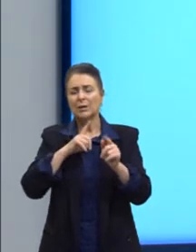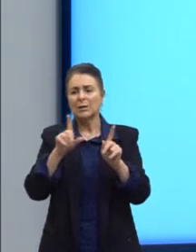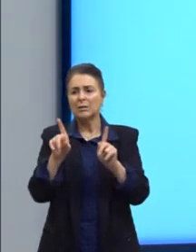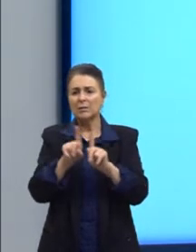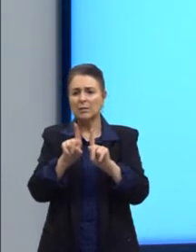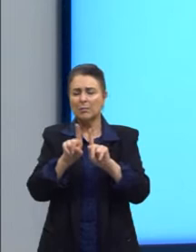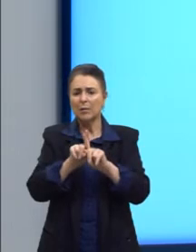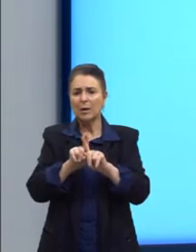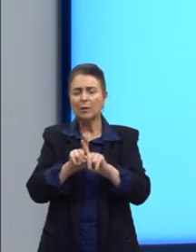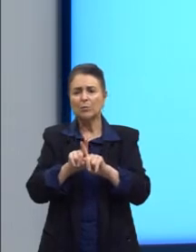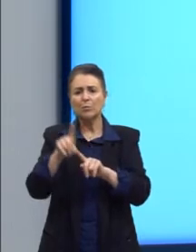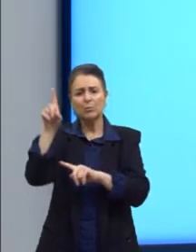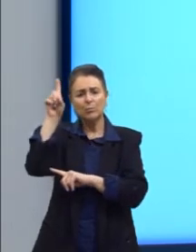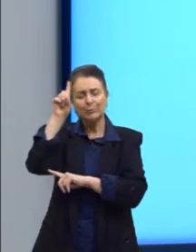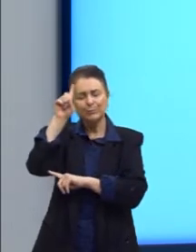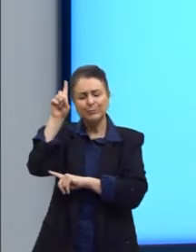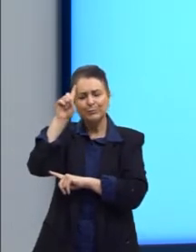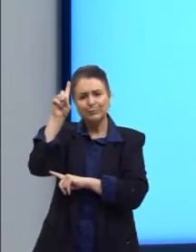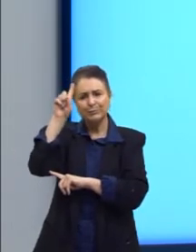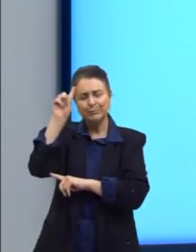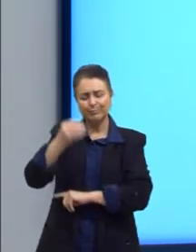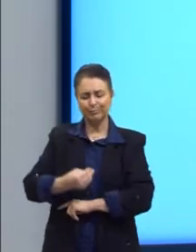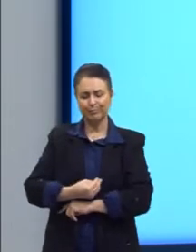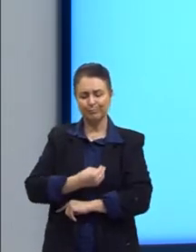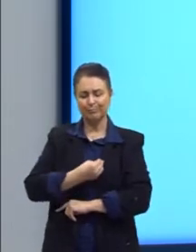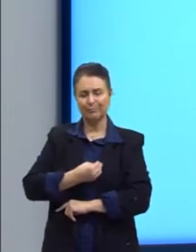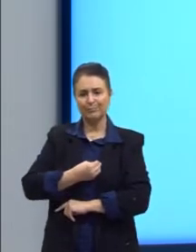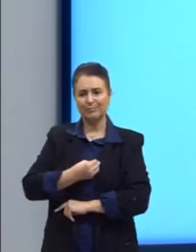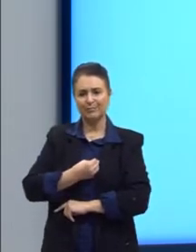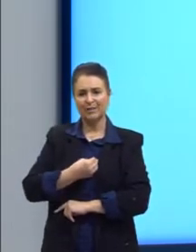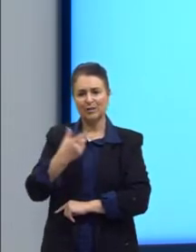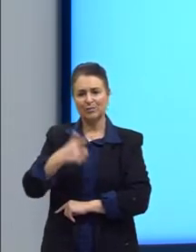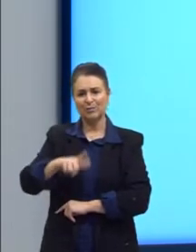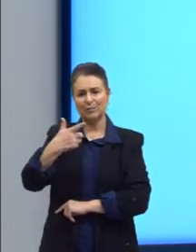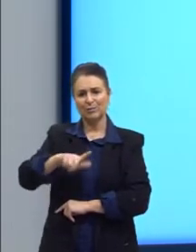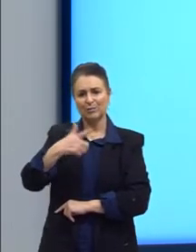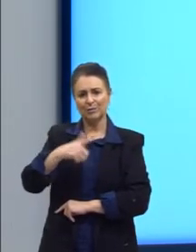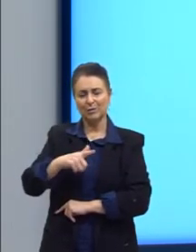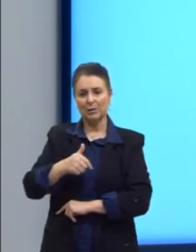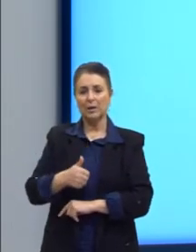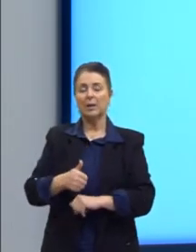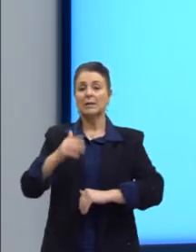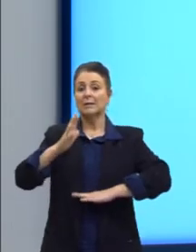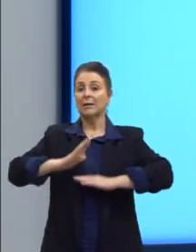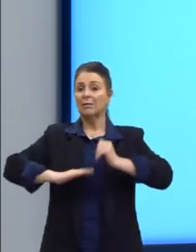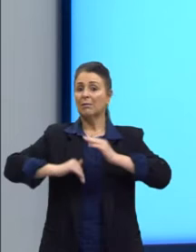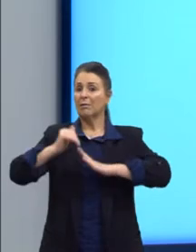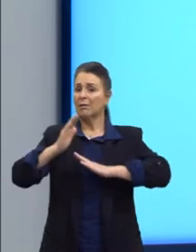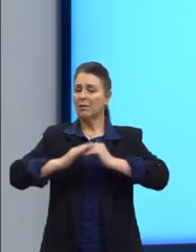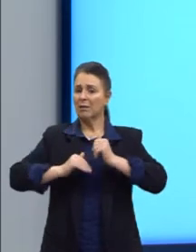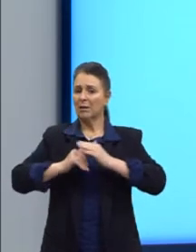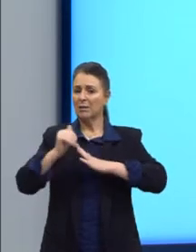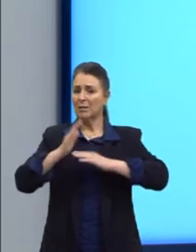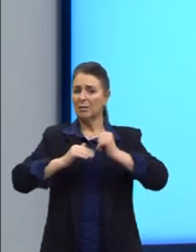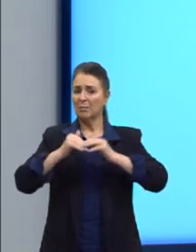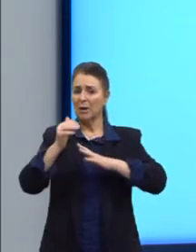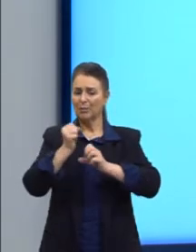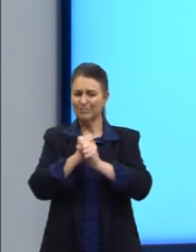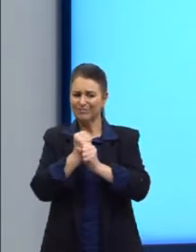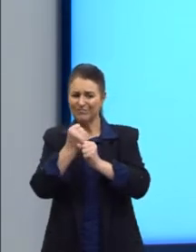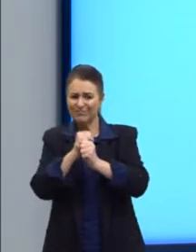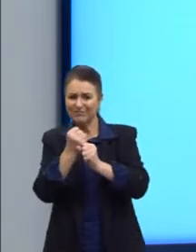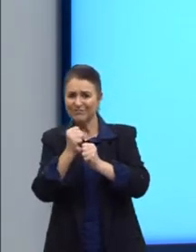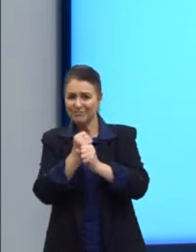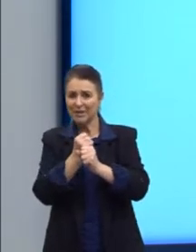tem aí alguém com uma rotina que é repetitiva né que esse trabalho aí na construção civil é quase